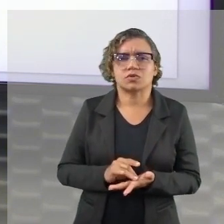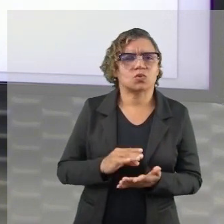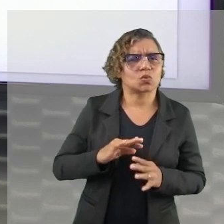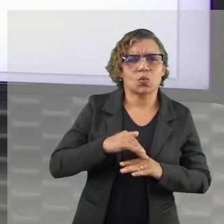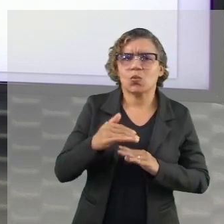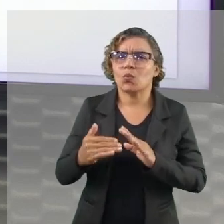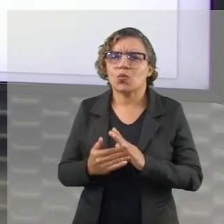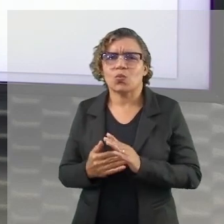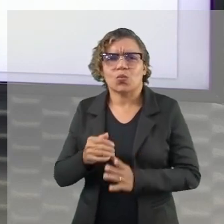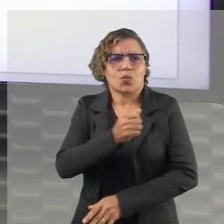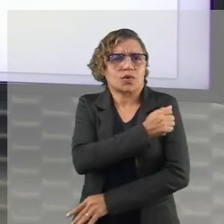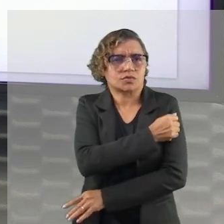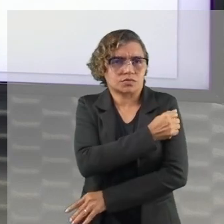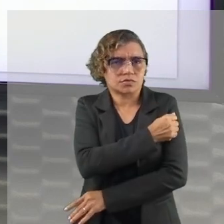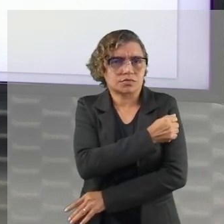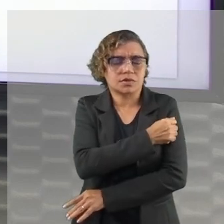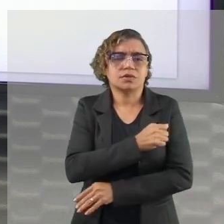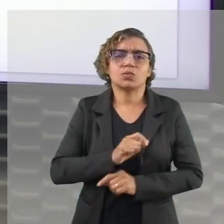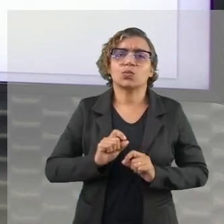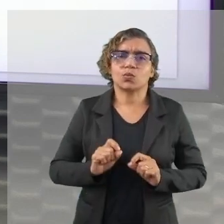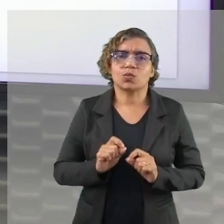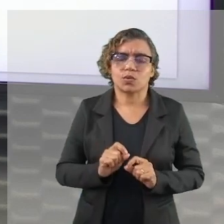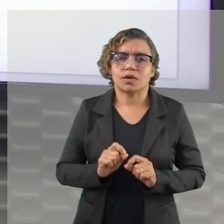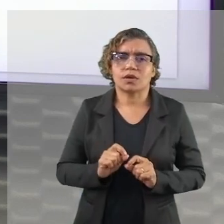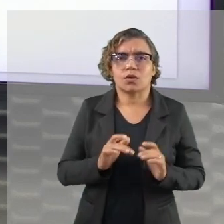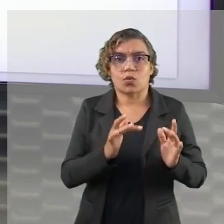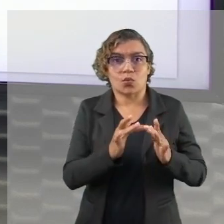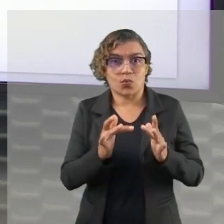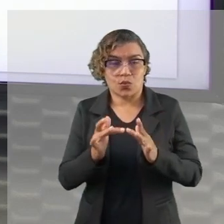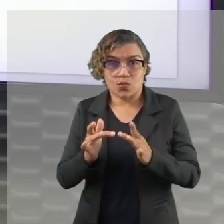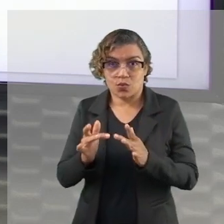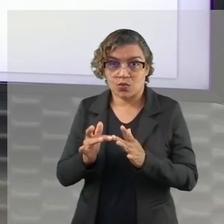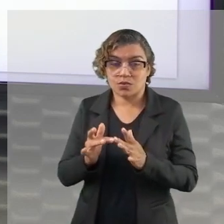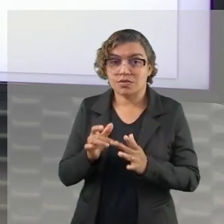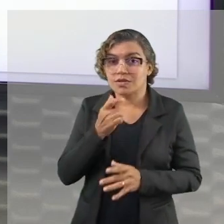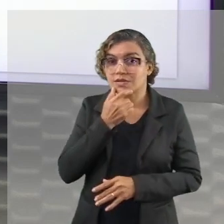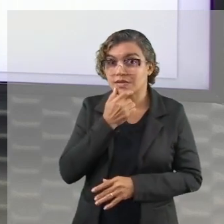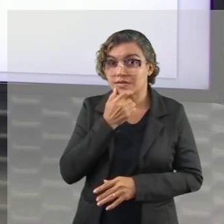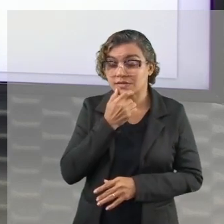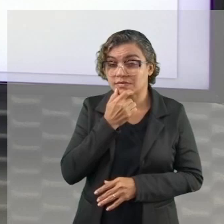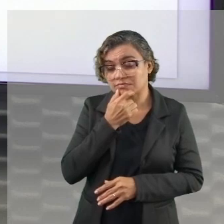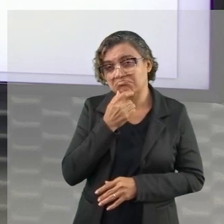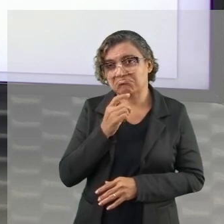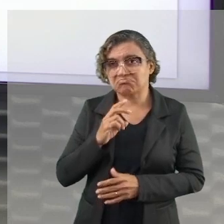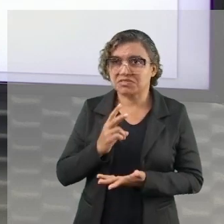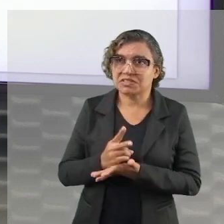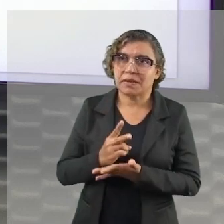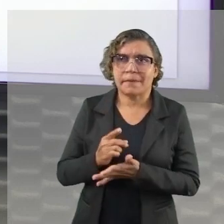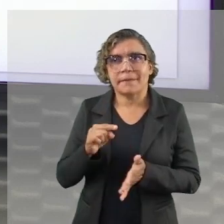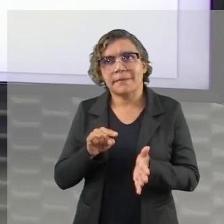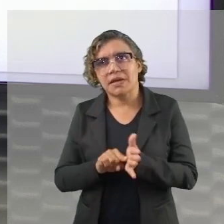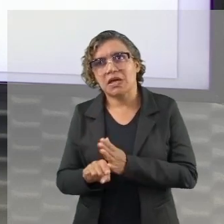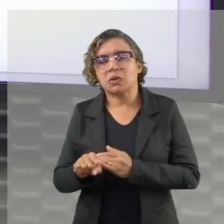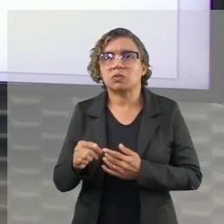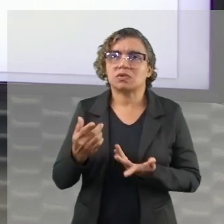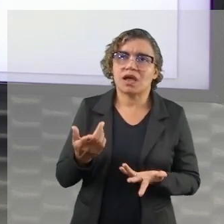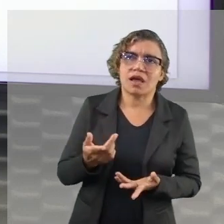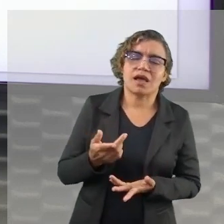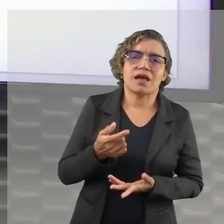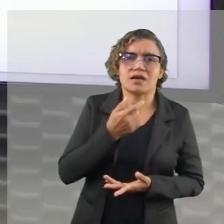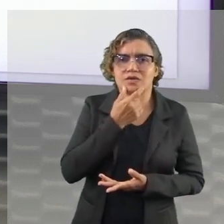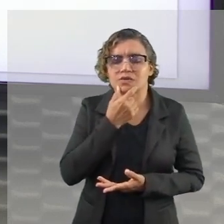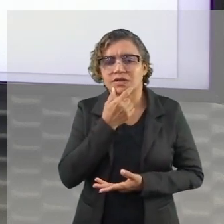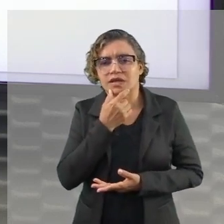estudantes, todo mundo que está tendo contato com a língua inglesa, sempre se questiona em relação é o inglês